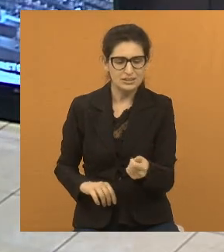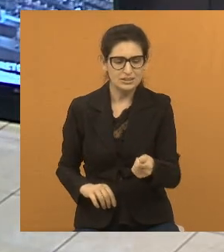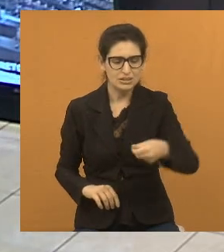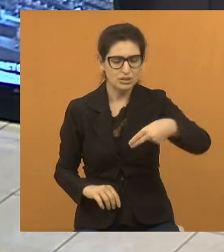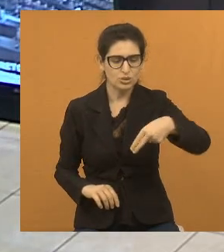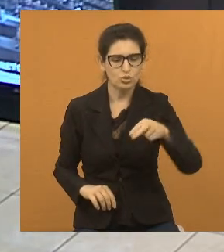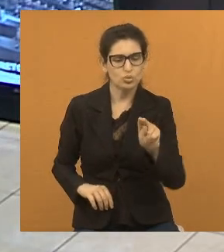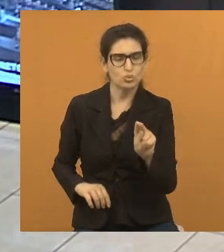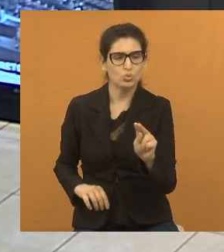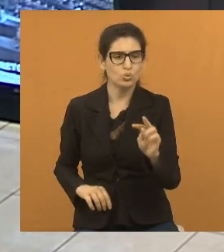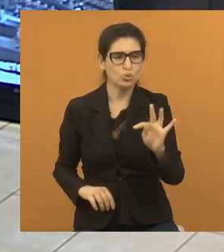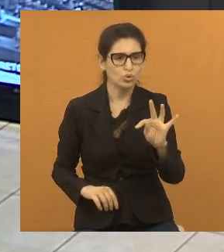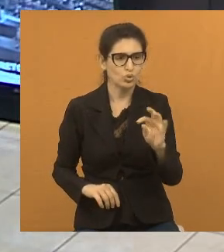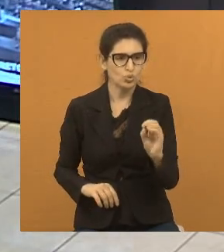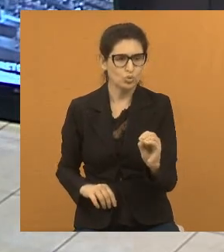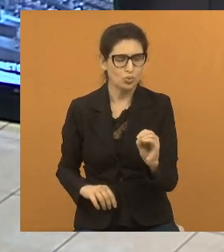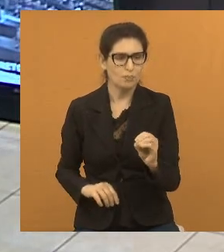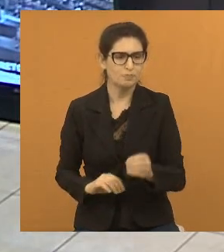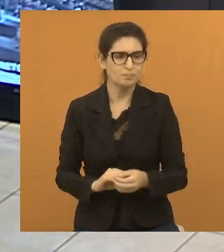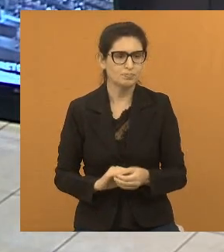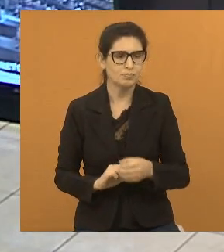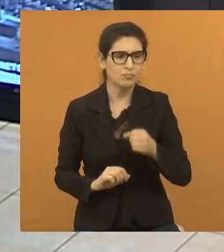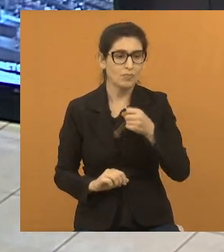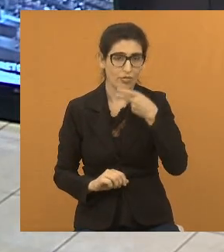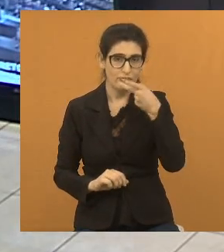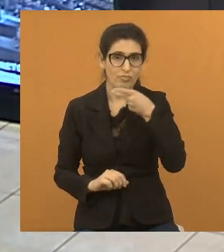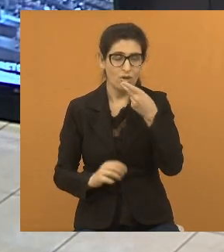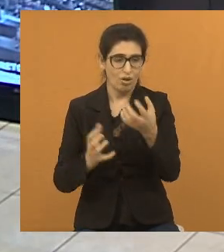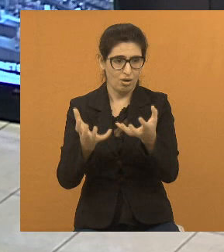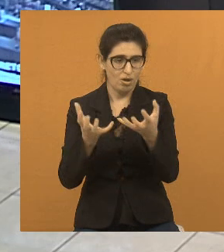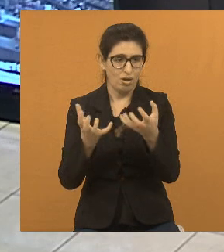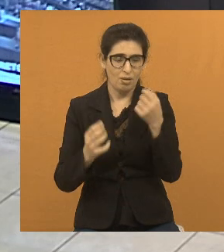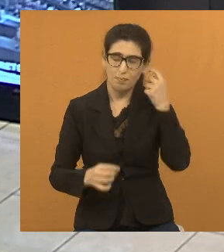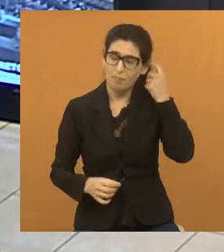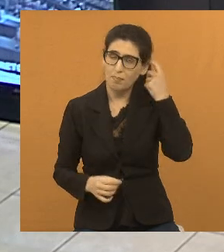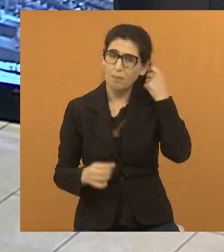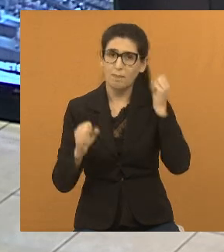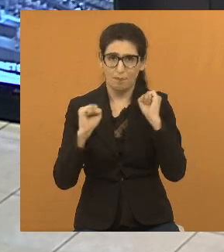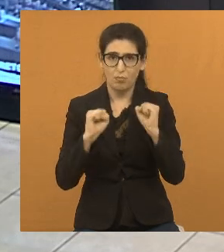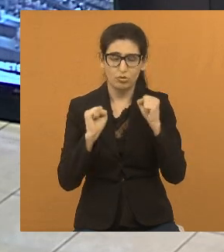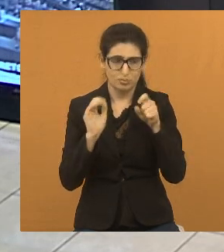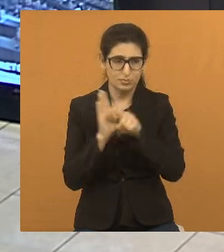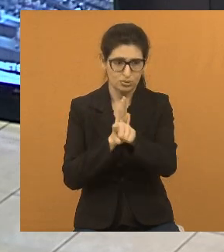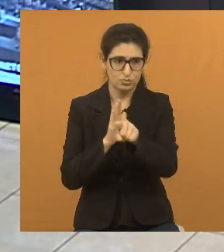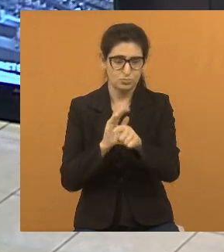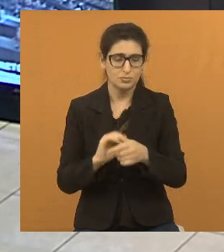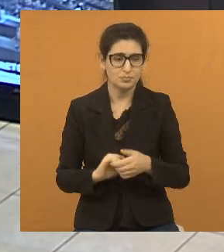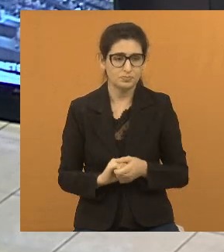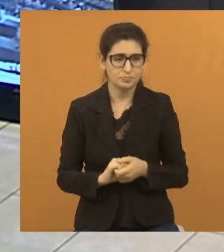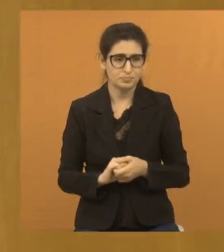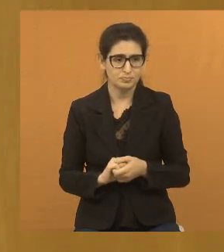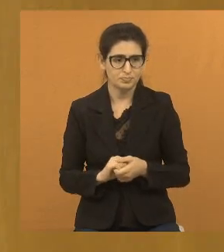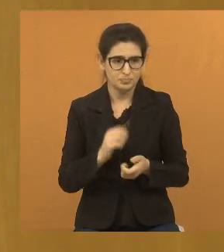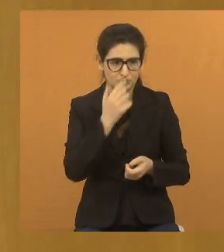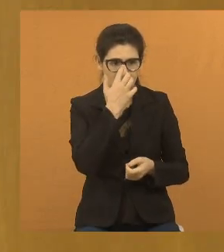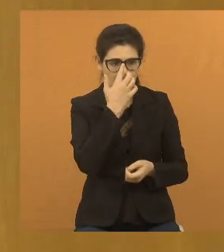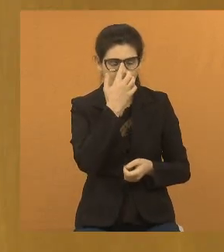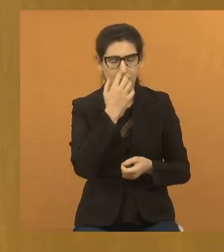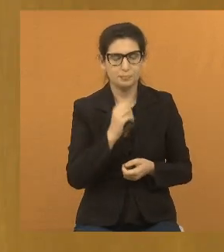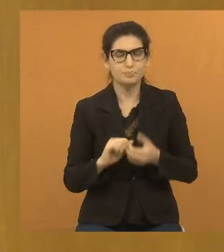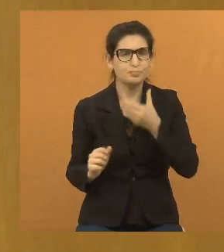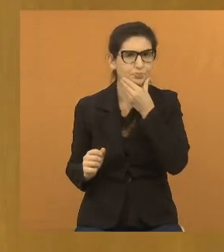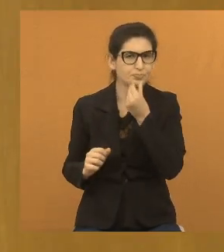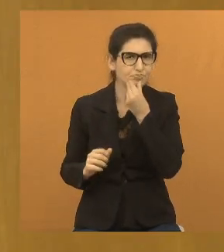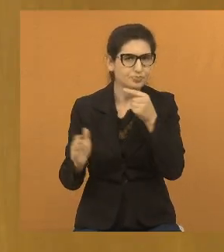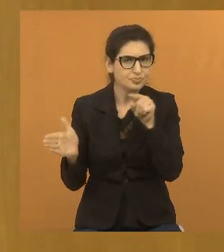Leonardo assinala que quer fazer uso da palavra. Posso fazer a pergunta, Leonardo? Leonardo pergunta o seguinte,